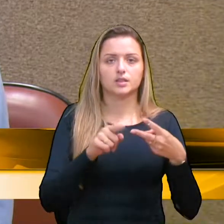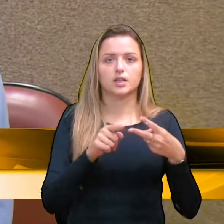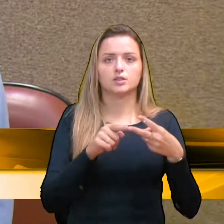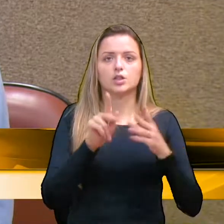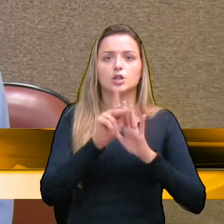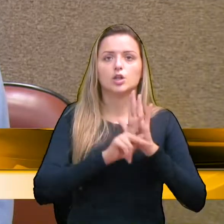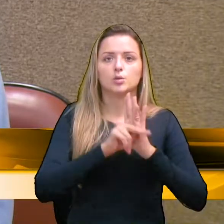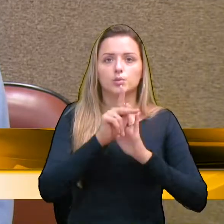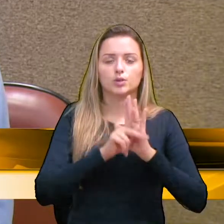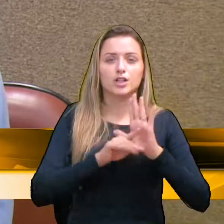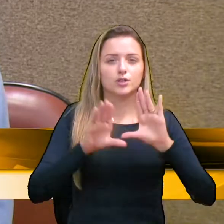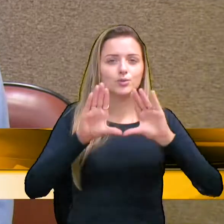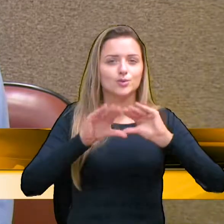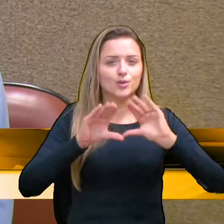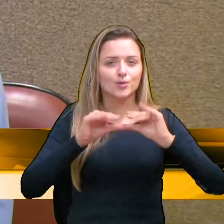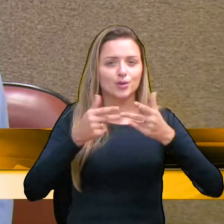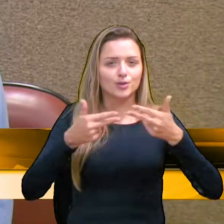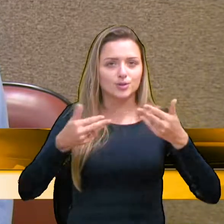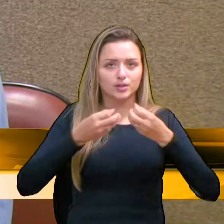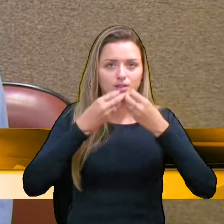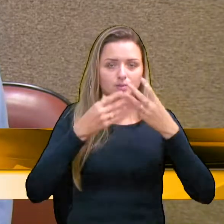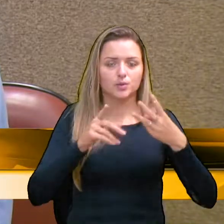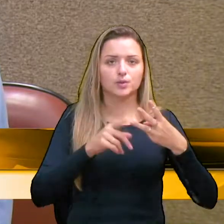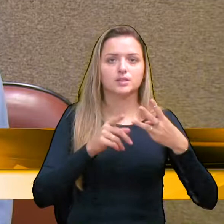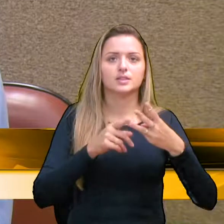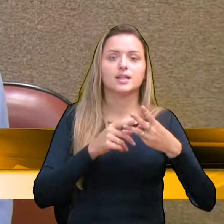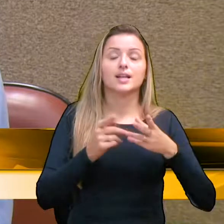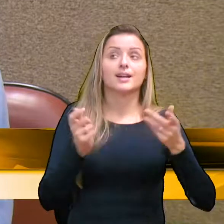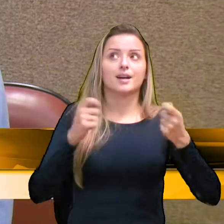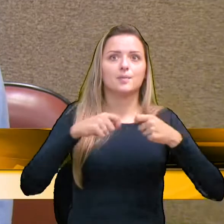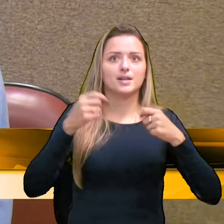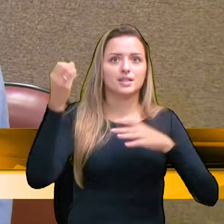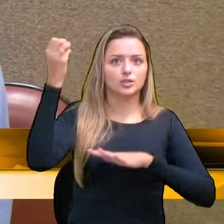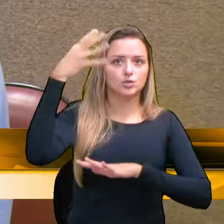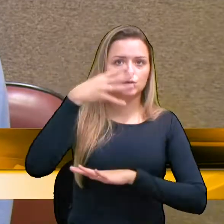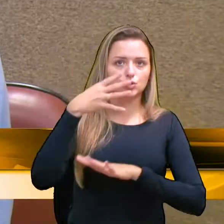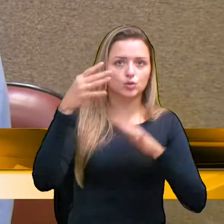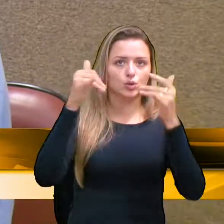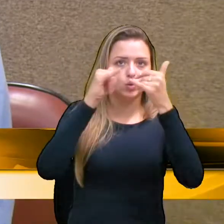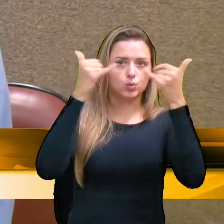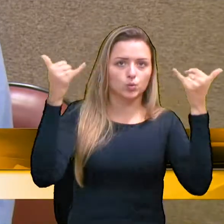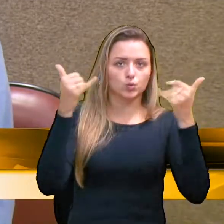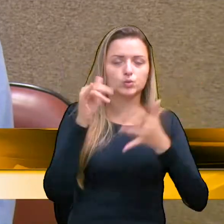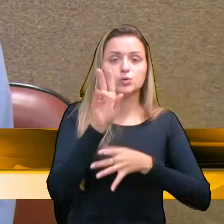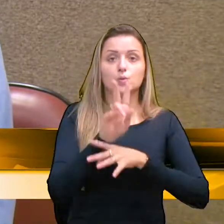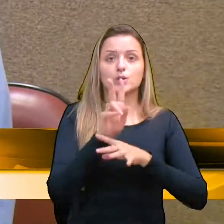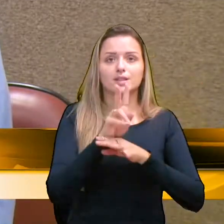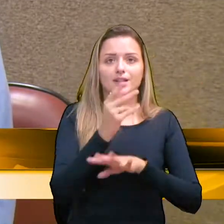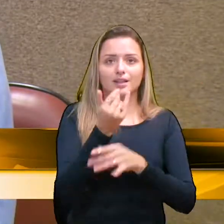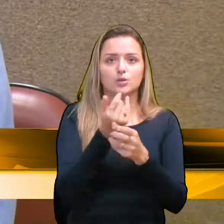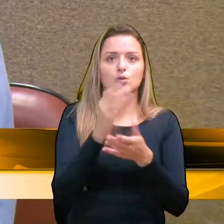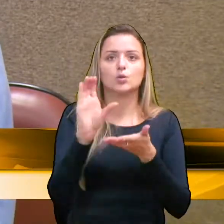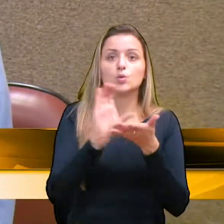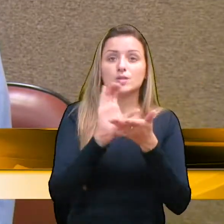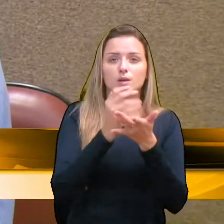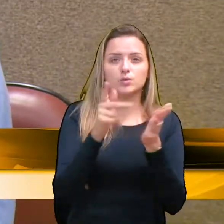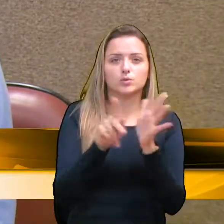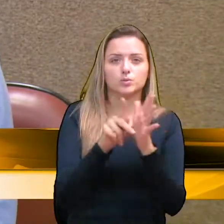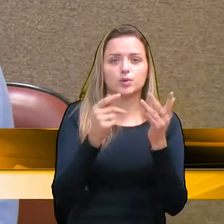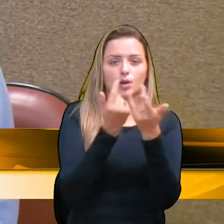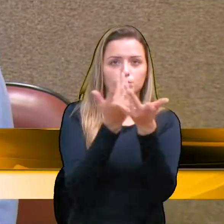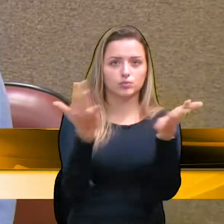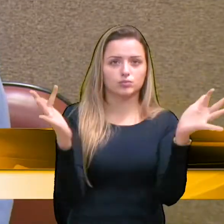projeto e conforto. Terceiro, eficiência energética. Quarto, conservação de recursos materiais, gestão da água e